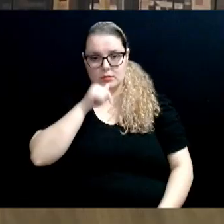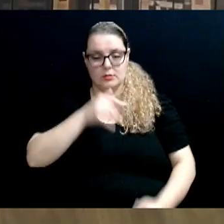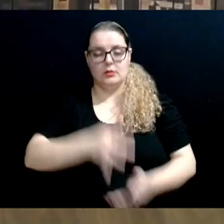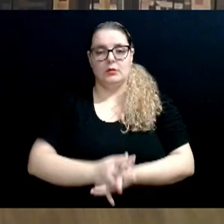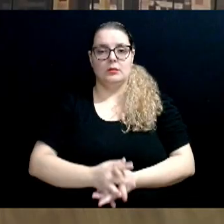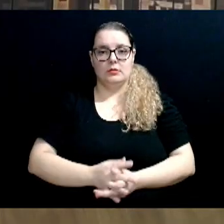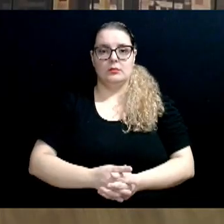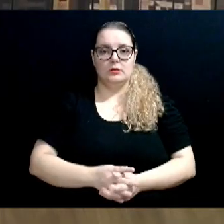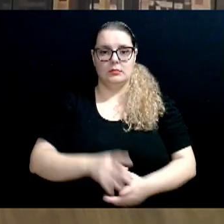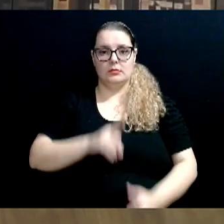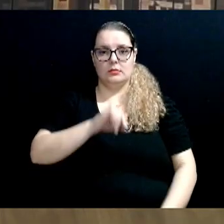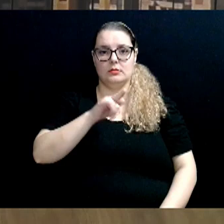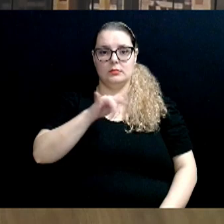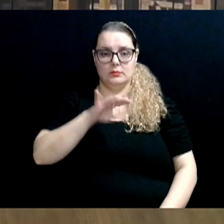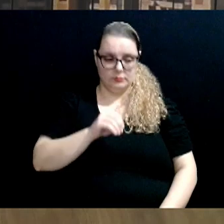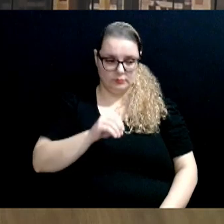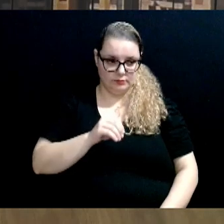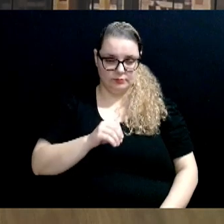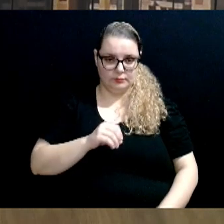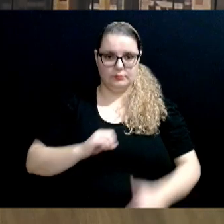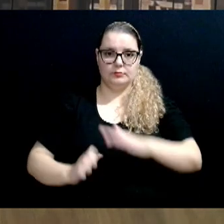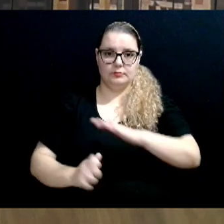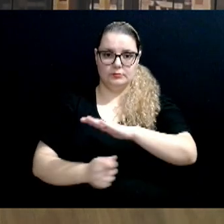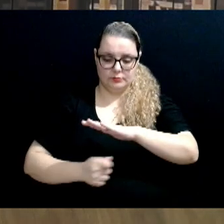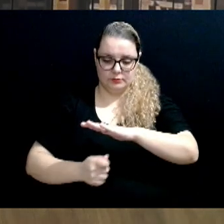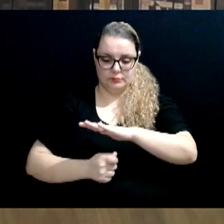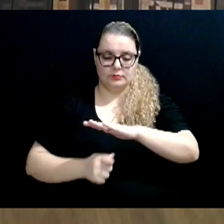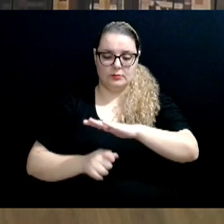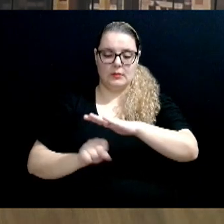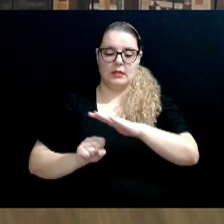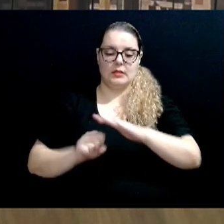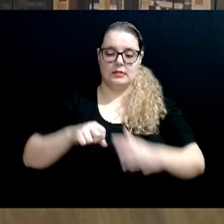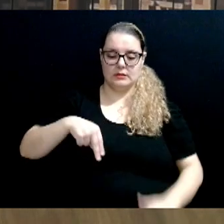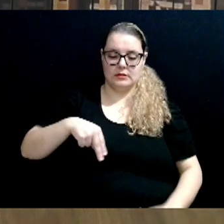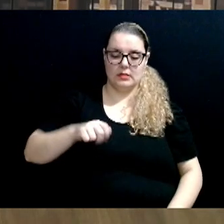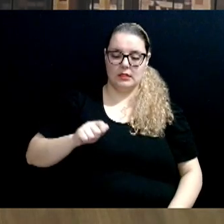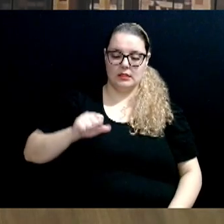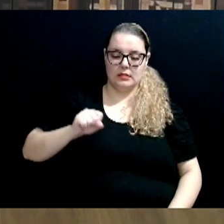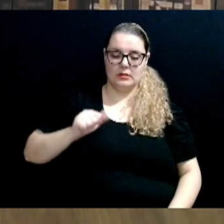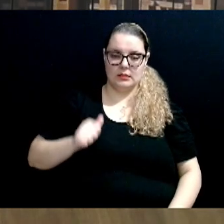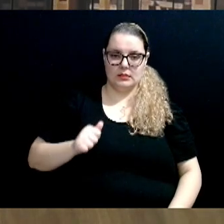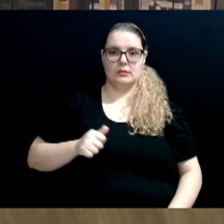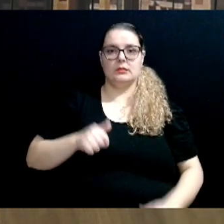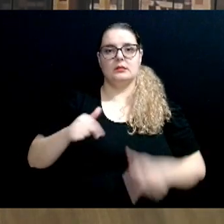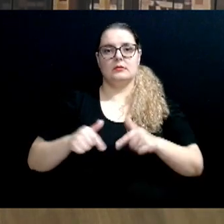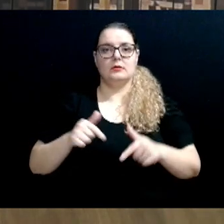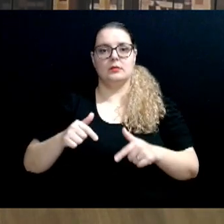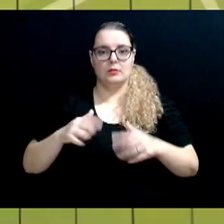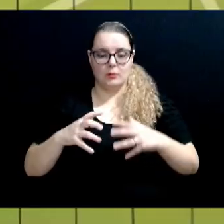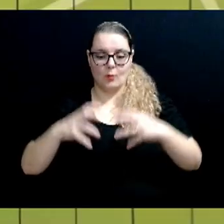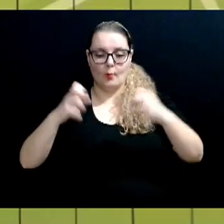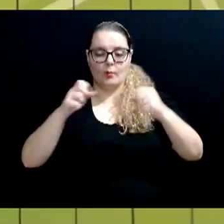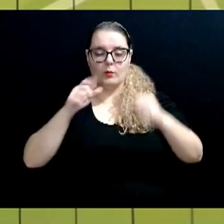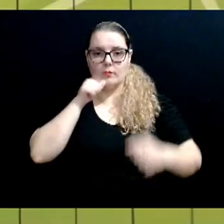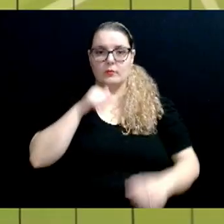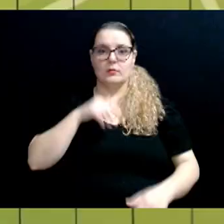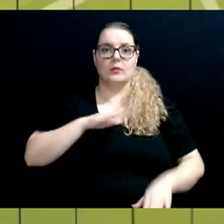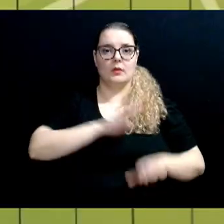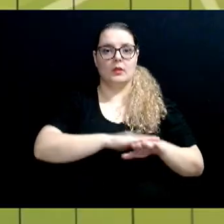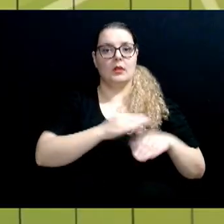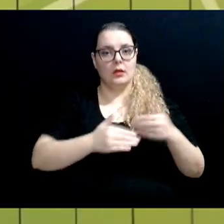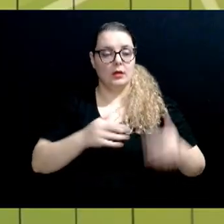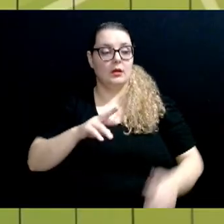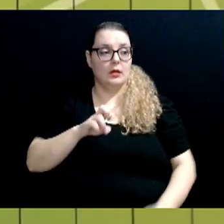ela trabalha com uma abordagem, nesse contexto de escassez hídrica, uma abordagem reativa. Você poderia explicar para a gente também como que